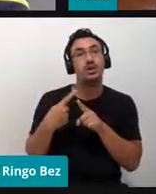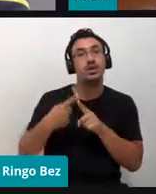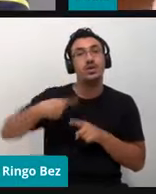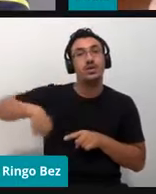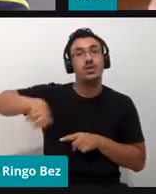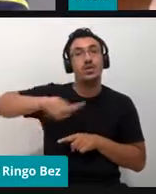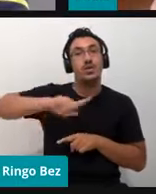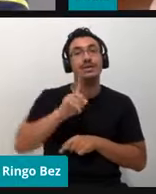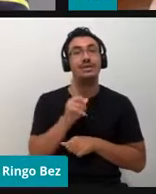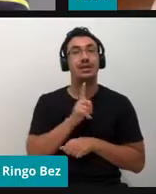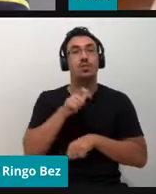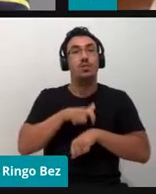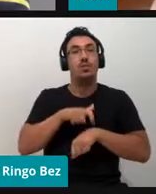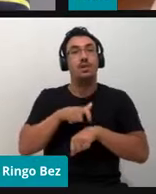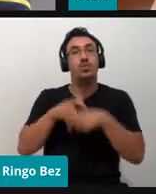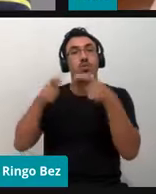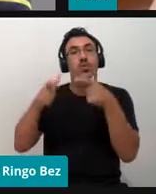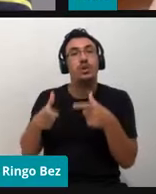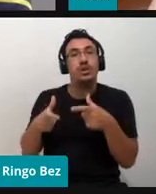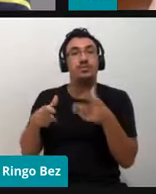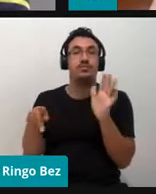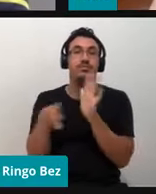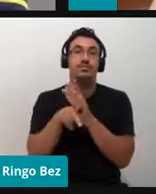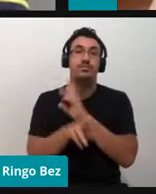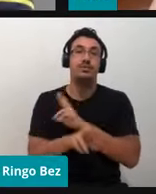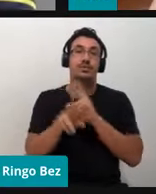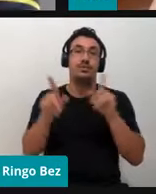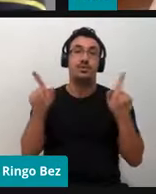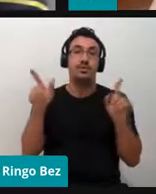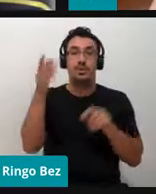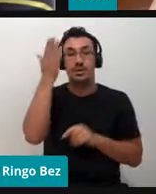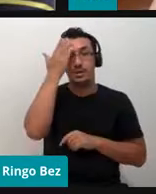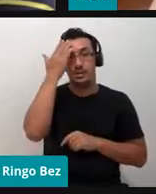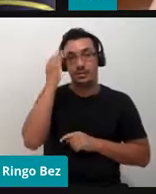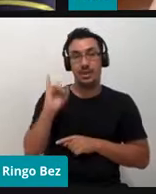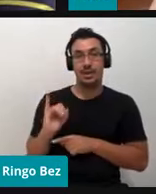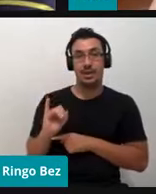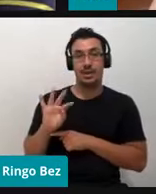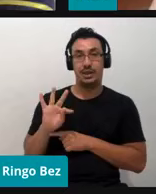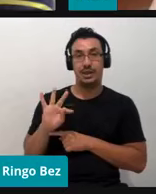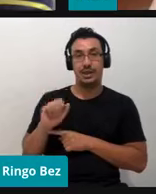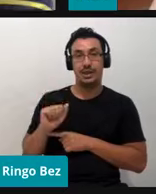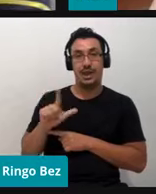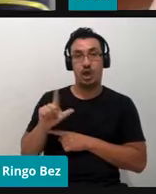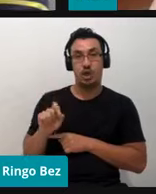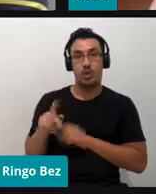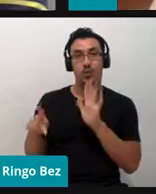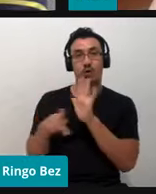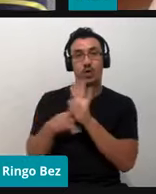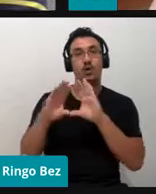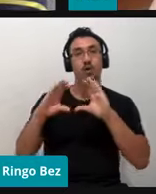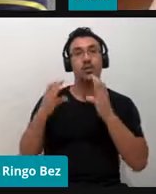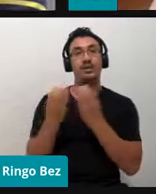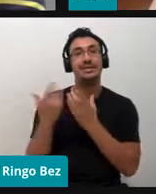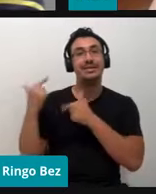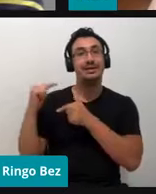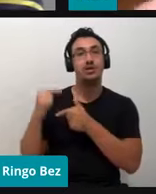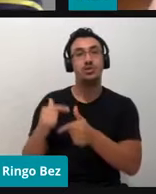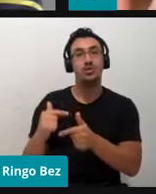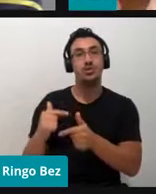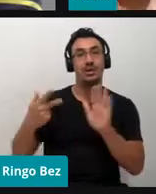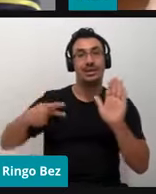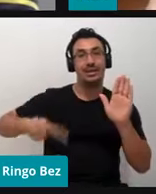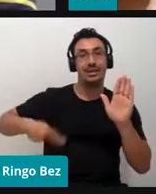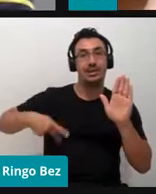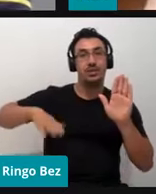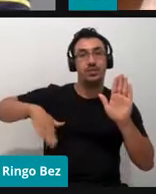situação local bastante peculiar. Então, Ítalo, as comunidades tradicionais aqui do nosso litoral, e aí eu vou analisar